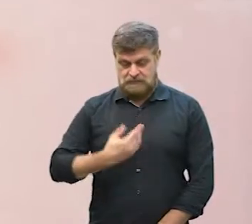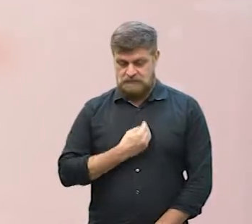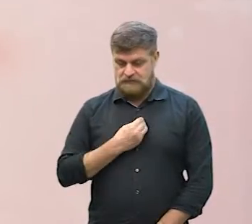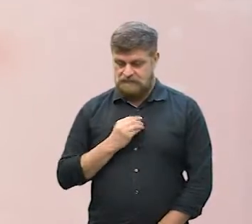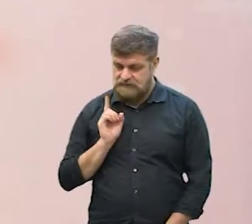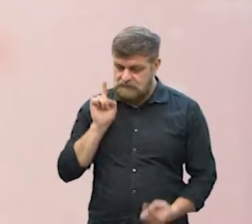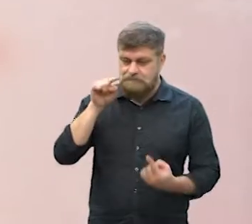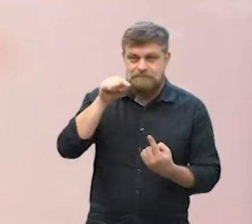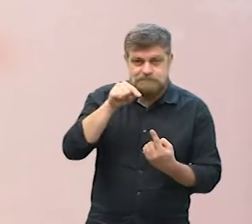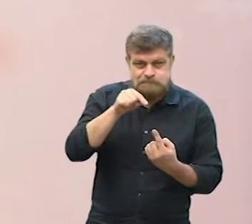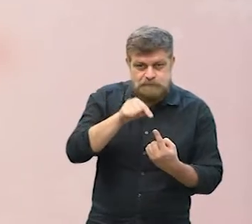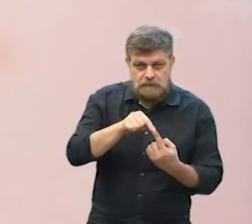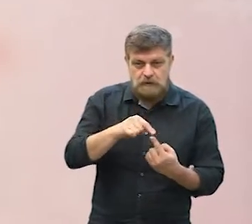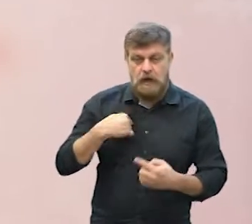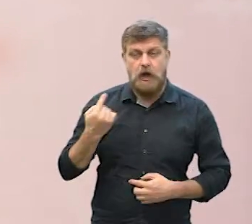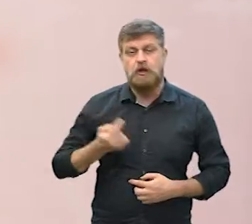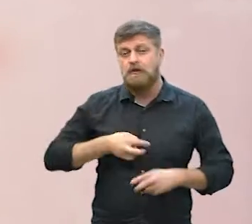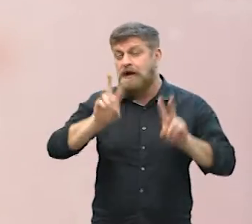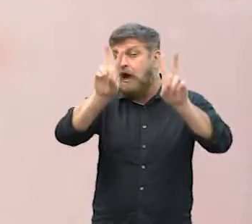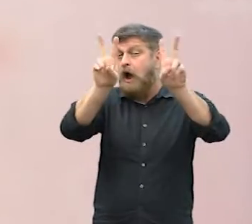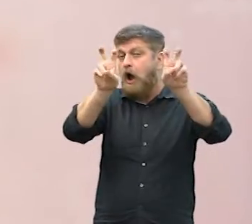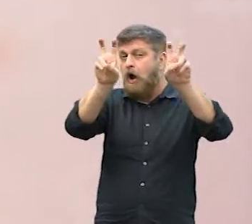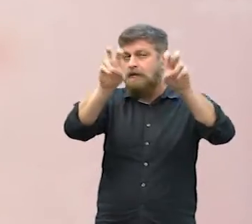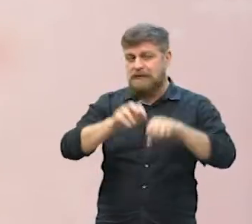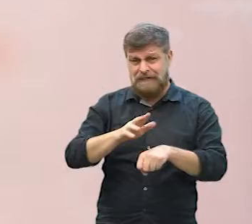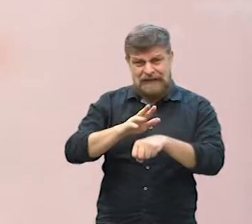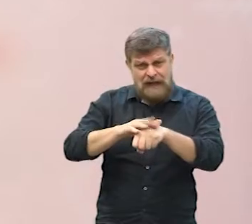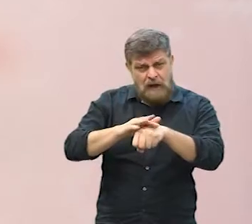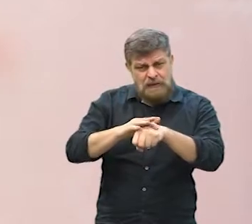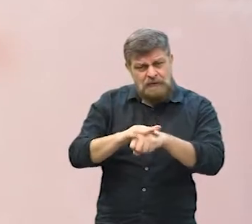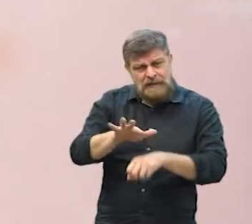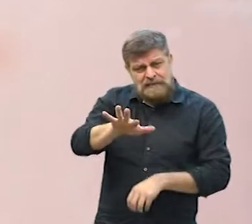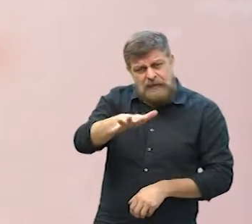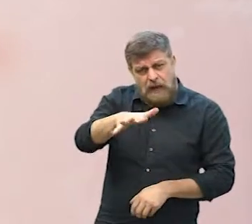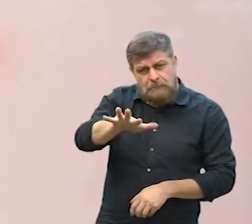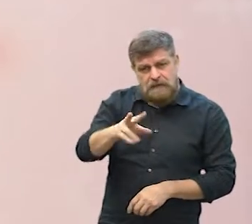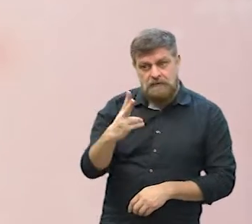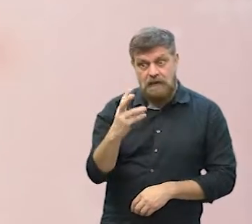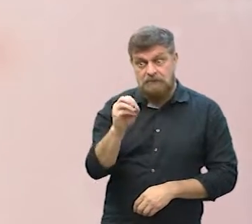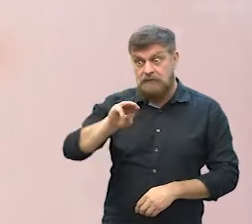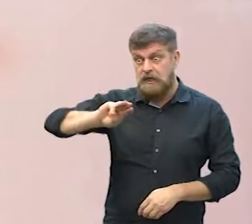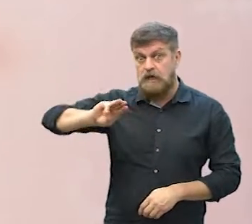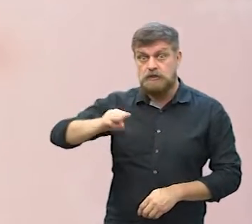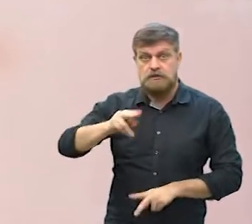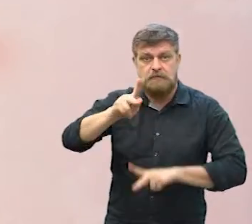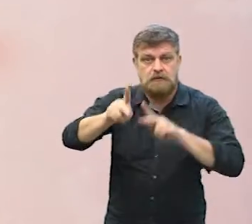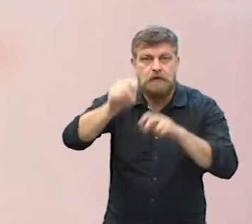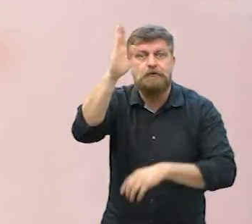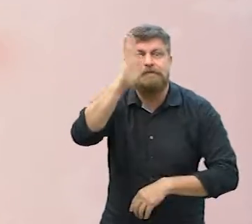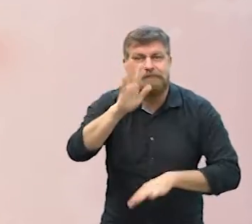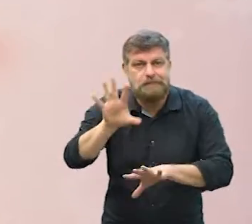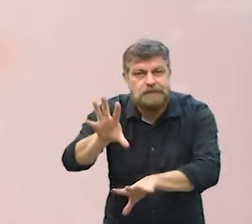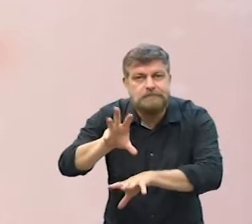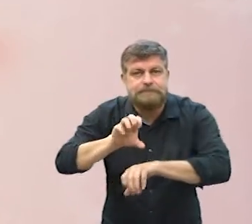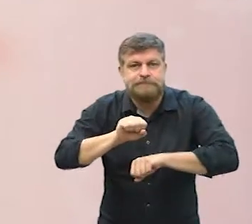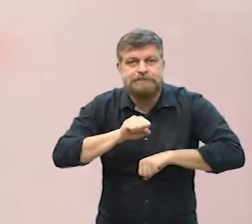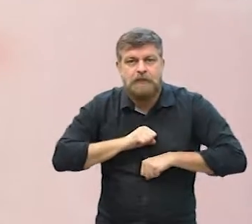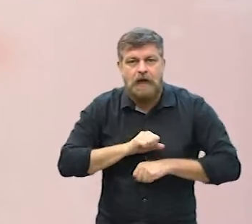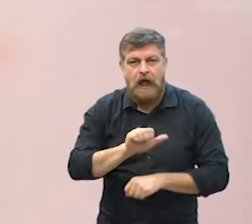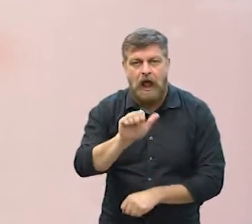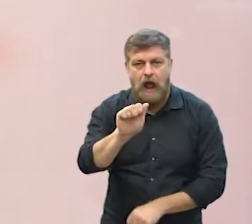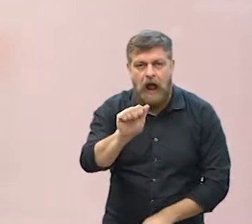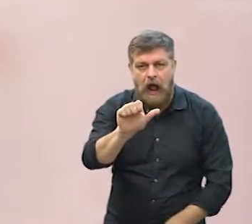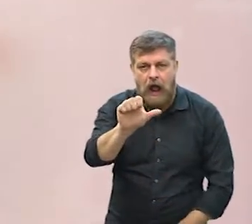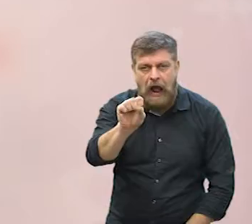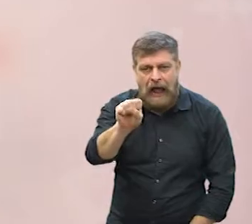Saúde é Vida de volta, e a gente está falando sobre uma doença que atinge aí mais ou menos 20 milhões de brasileiros,